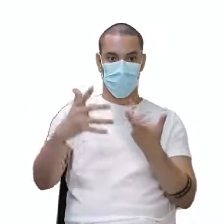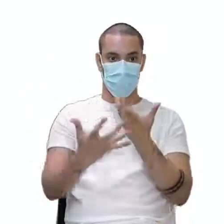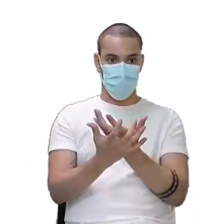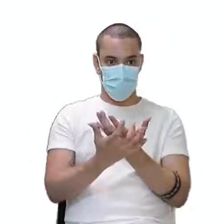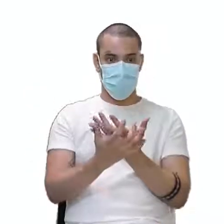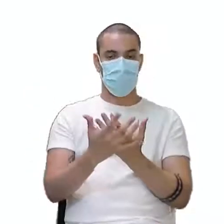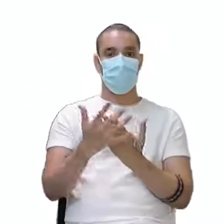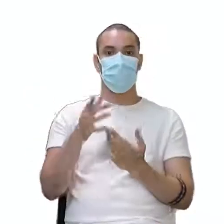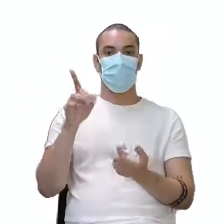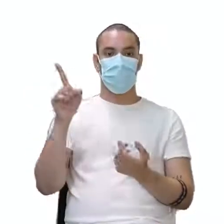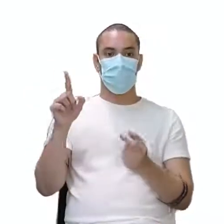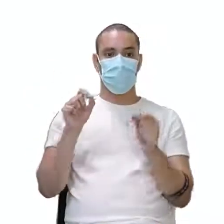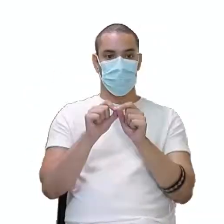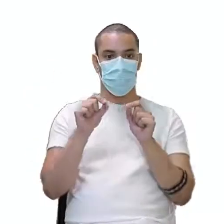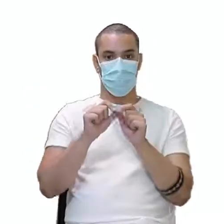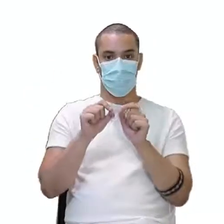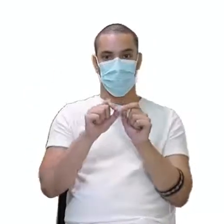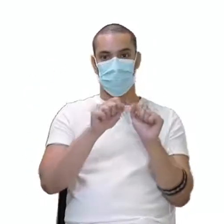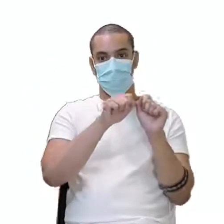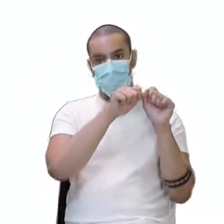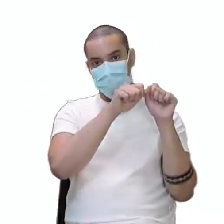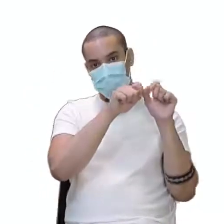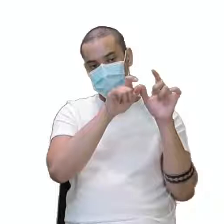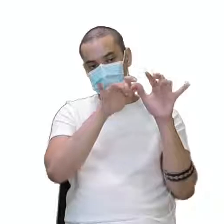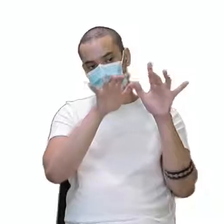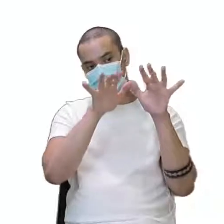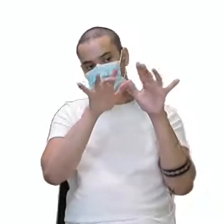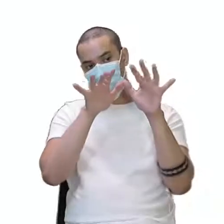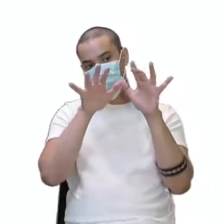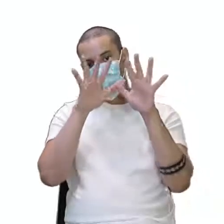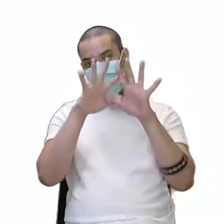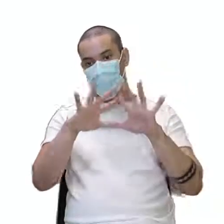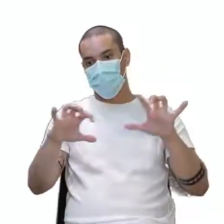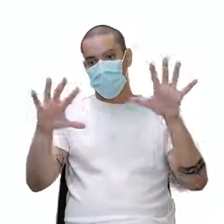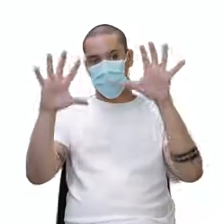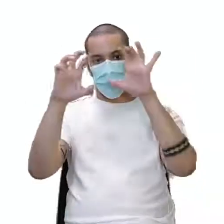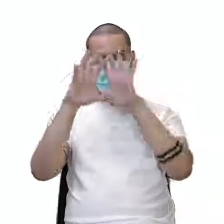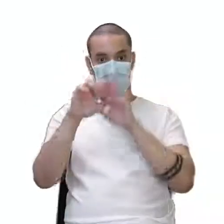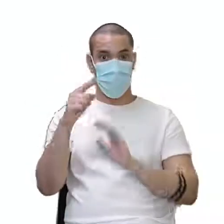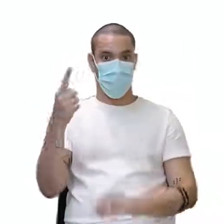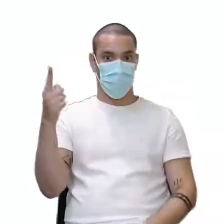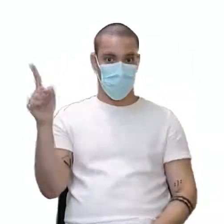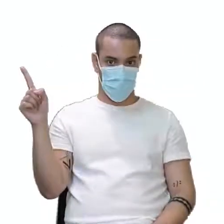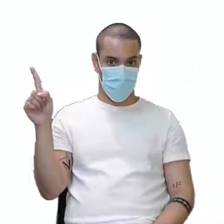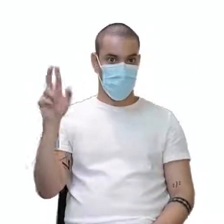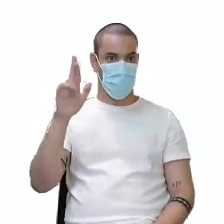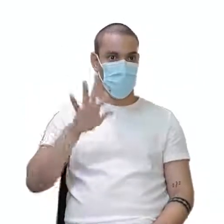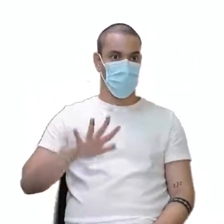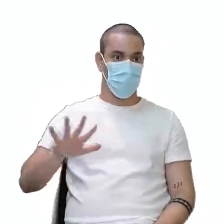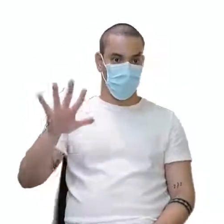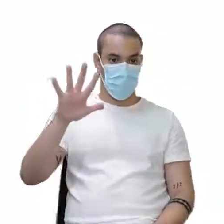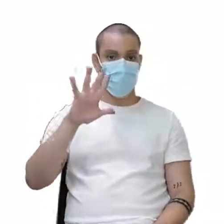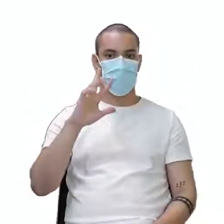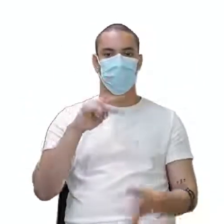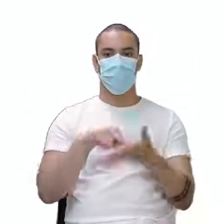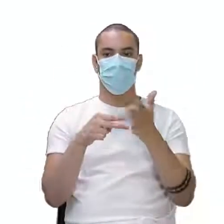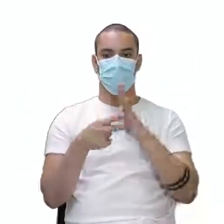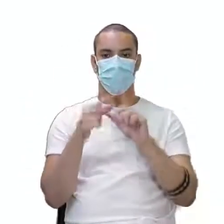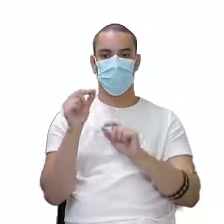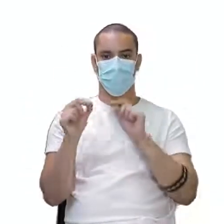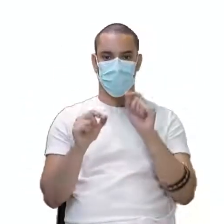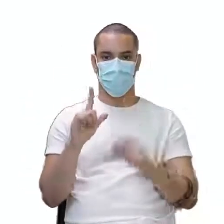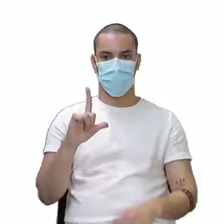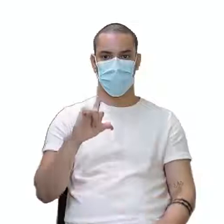Quando ela transporta, ela empurra essas nuvens, essa massa de ar empurra essas nuvens para essa região do continente, você vai